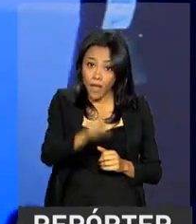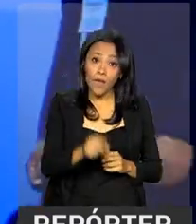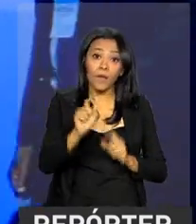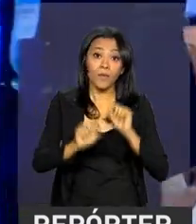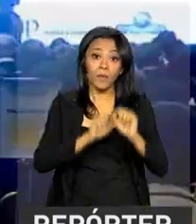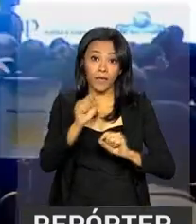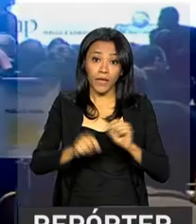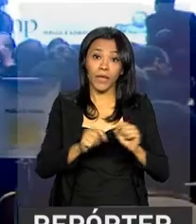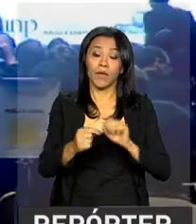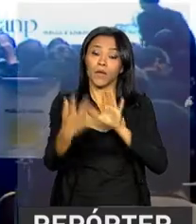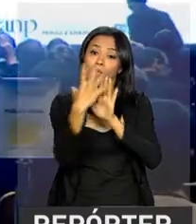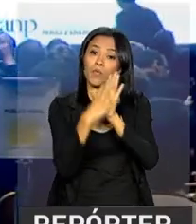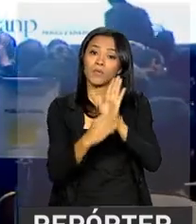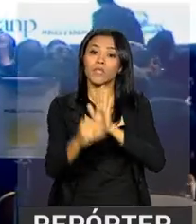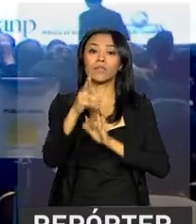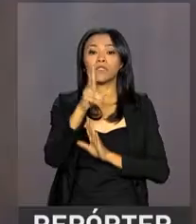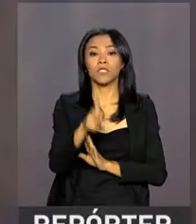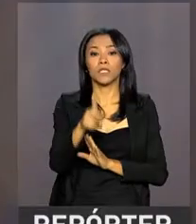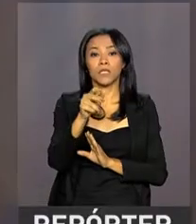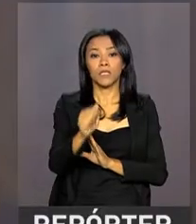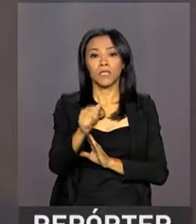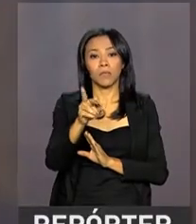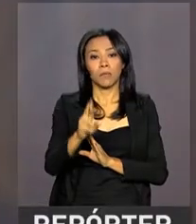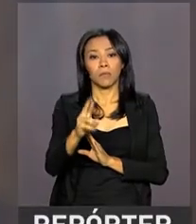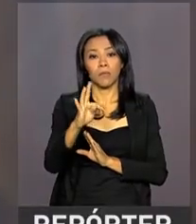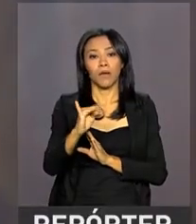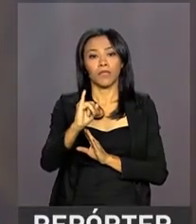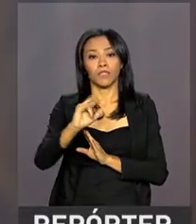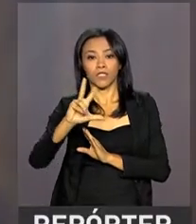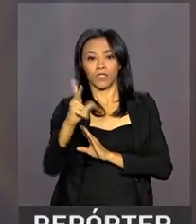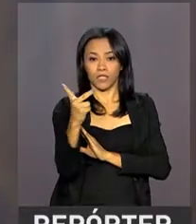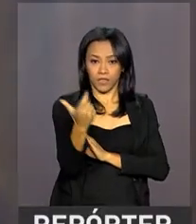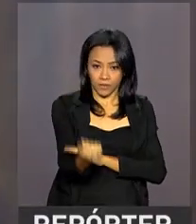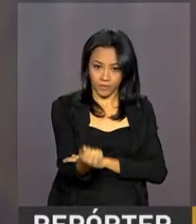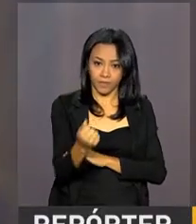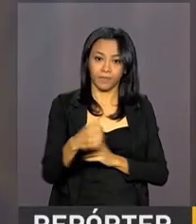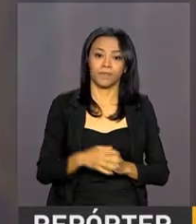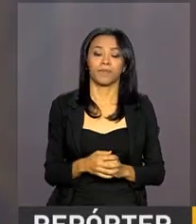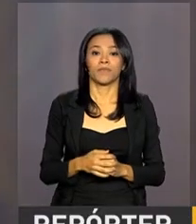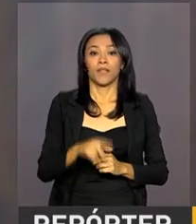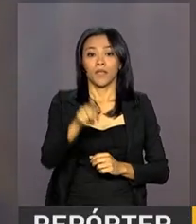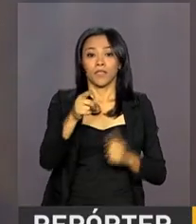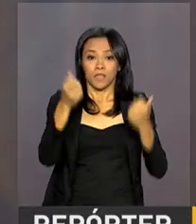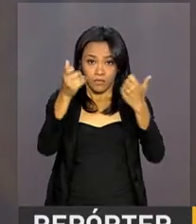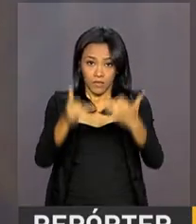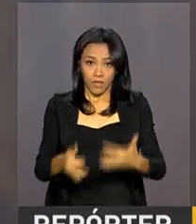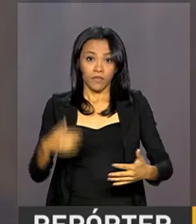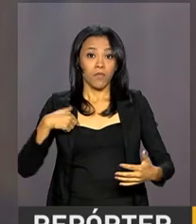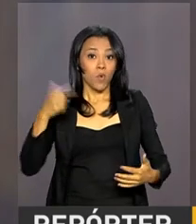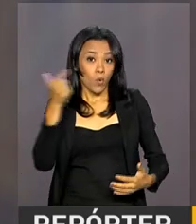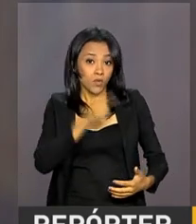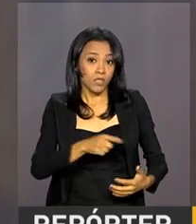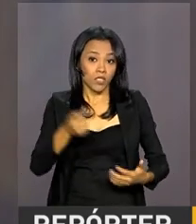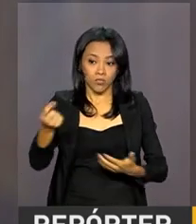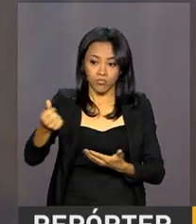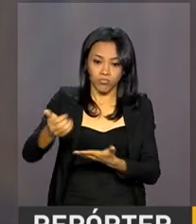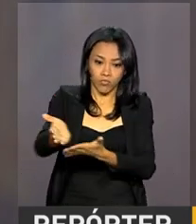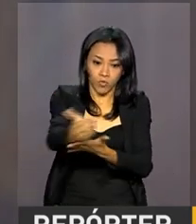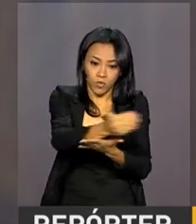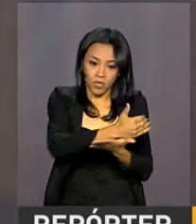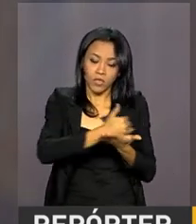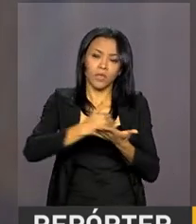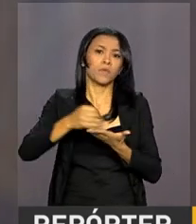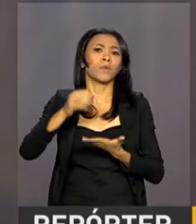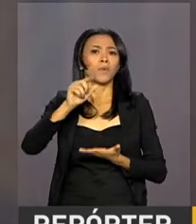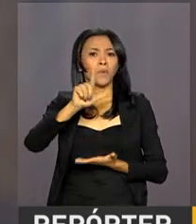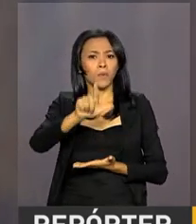chamado regime de partilha da produção. Vamos gerar riqueza, vamos gerar arrecadação. O leilão trouxe um ágio